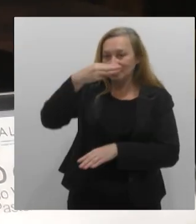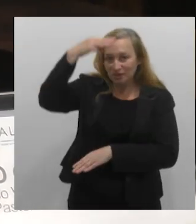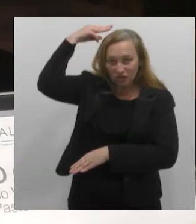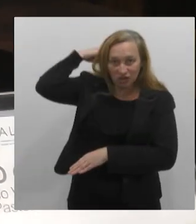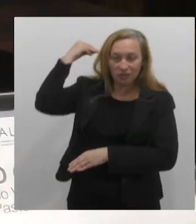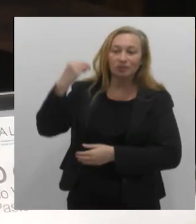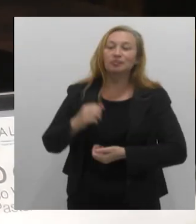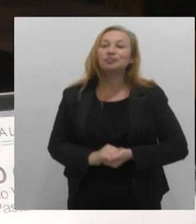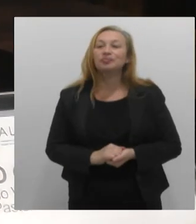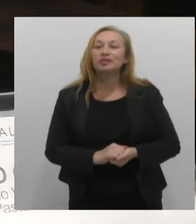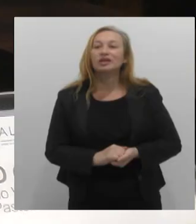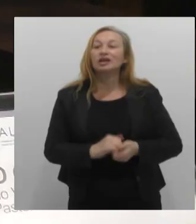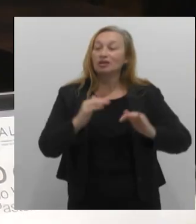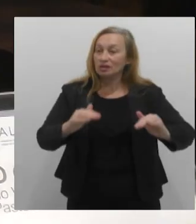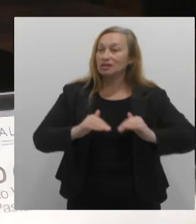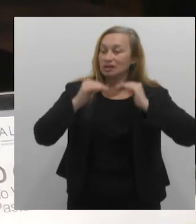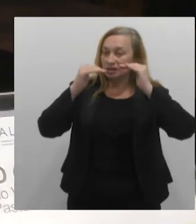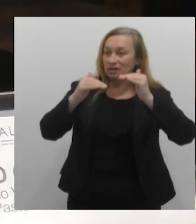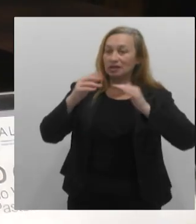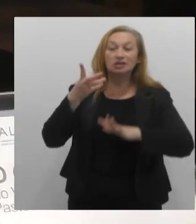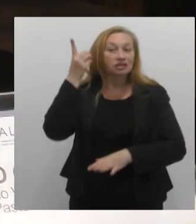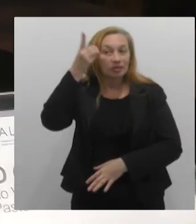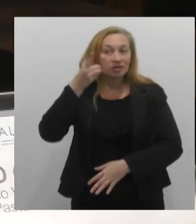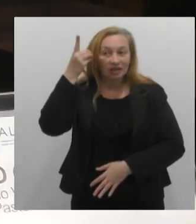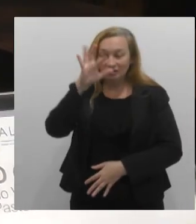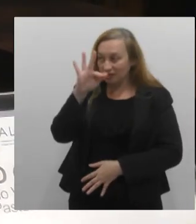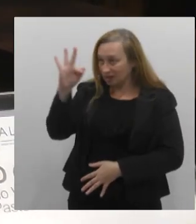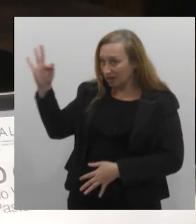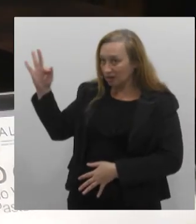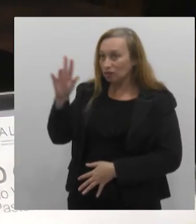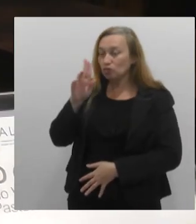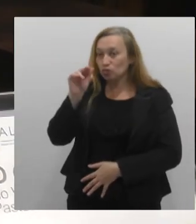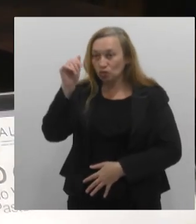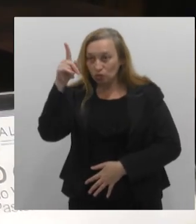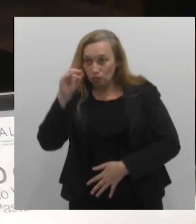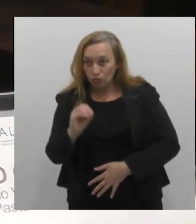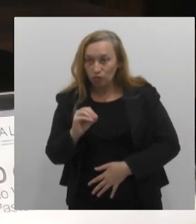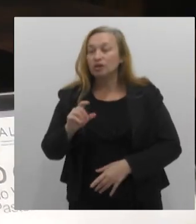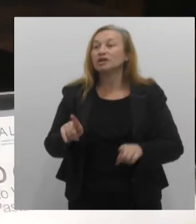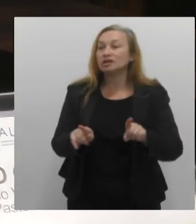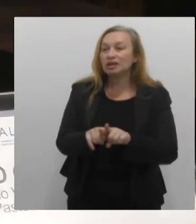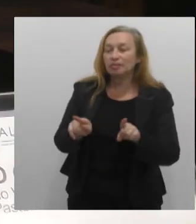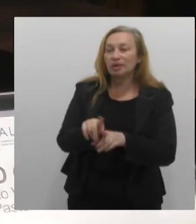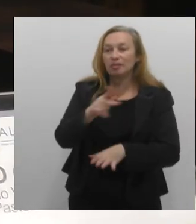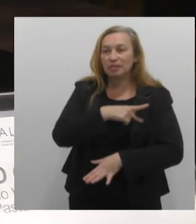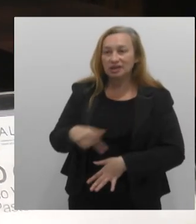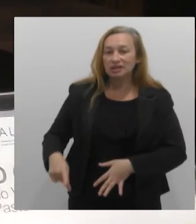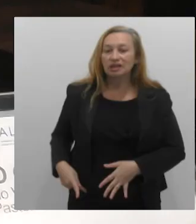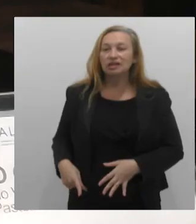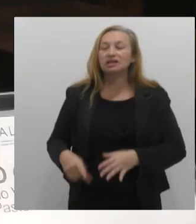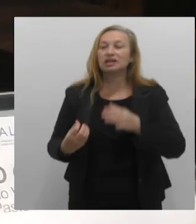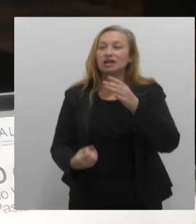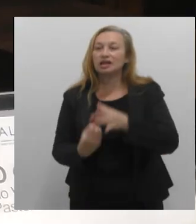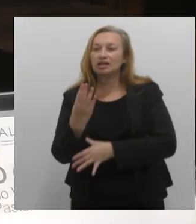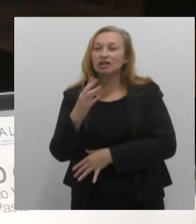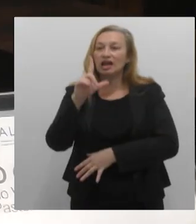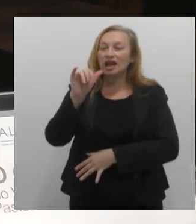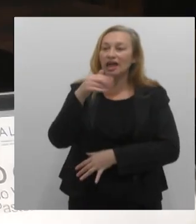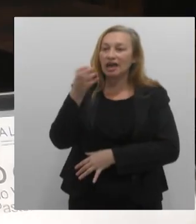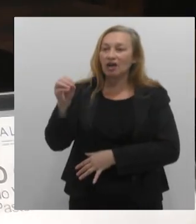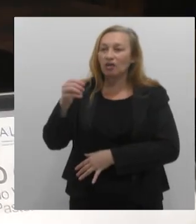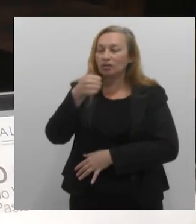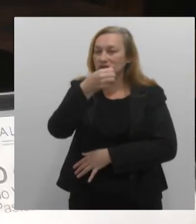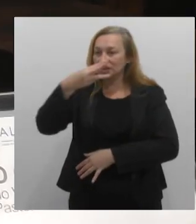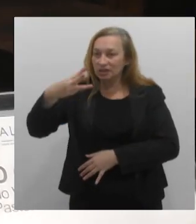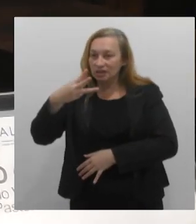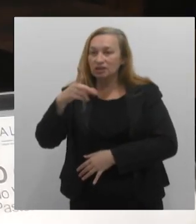Pacheco, o excelentíssimo senhor deputado federal, Hugo Leal, a senhora presidente da Fundação Leão 13,